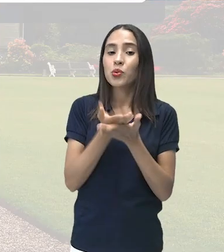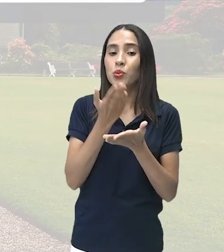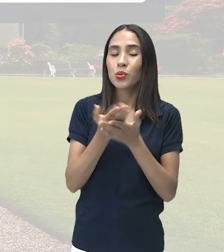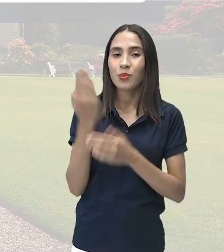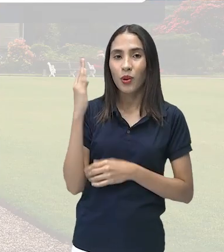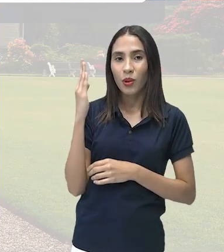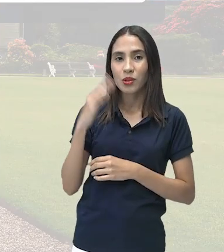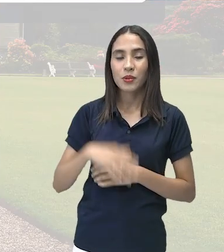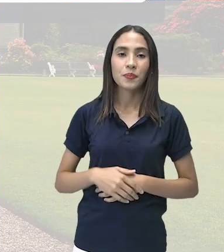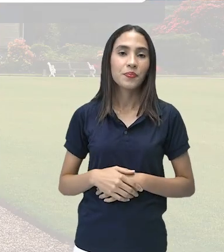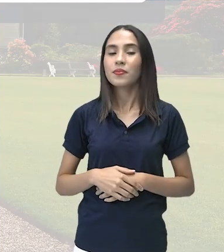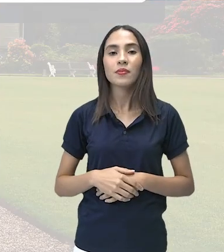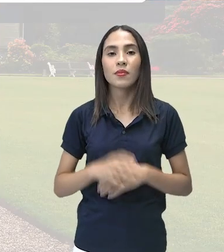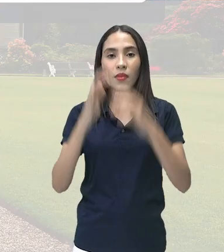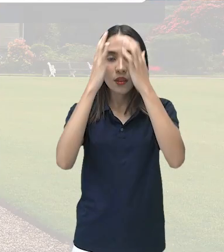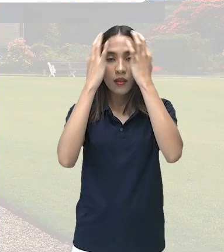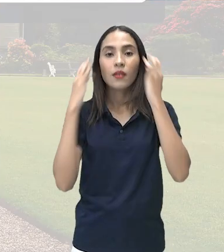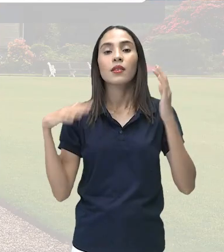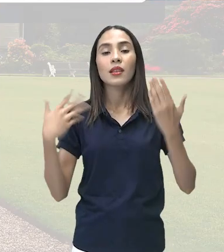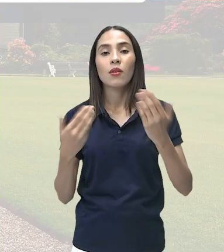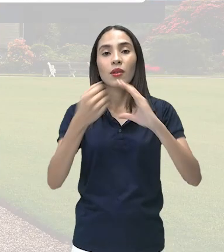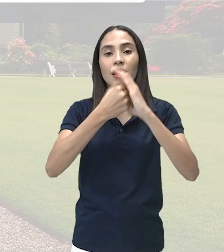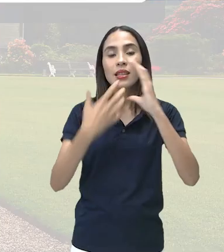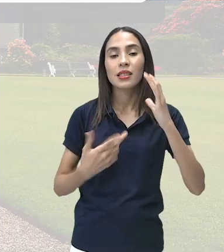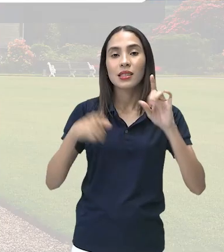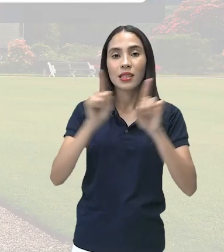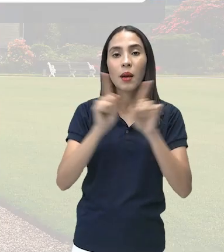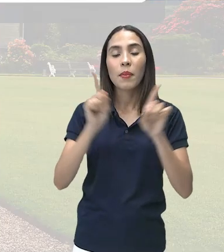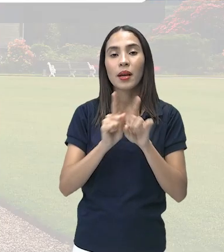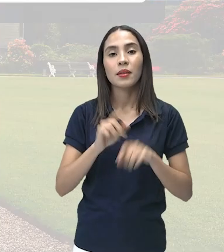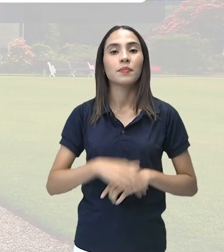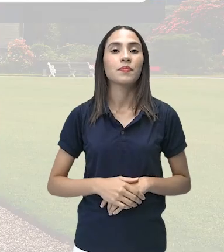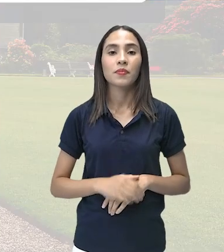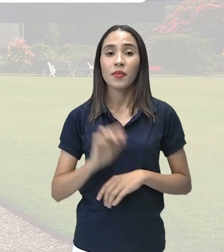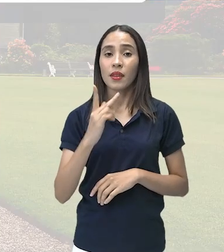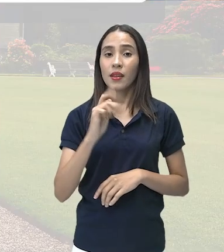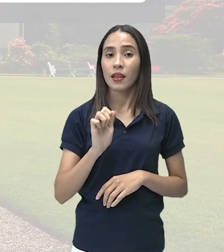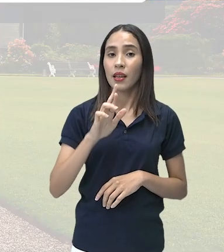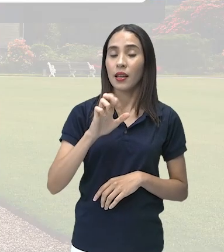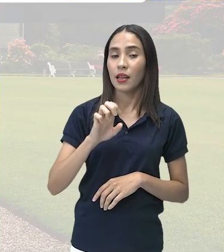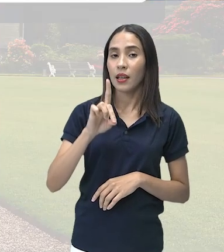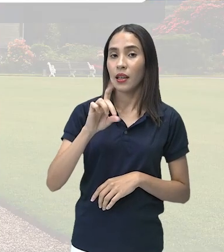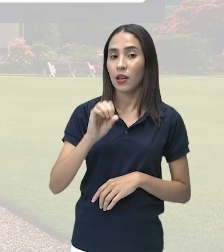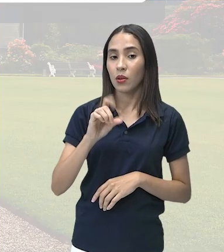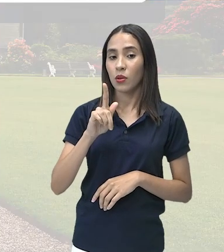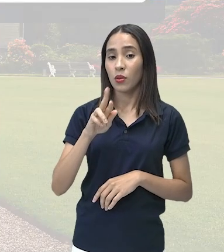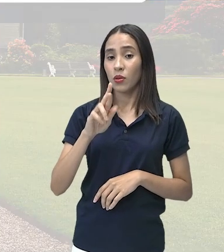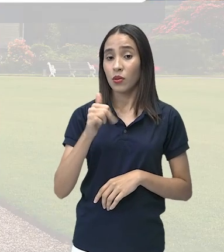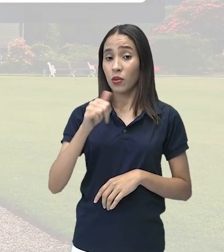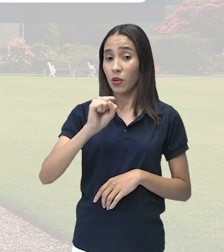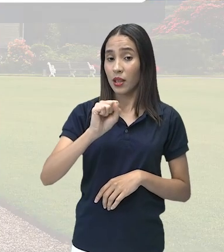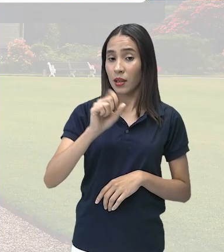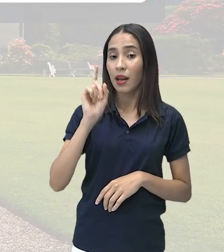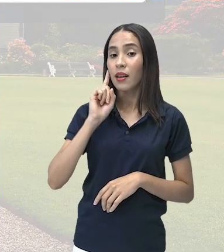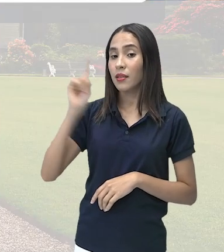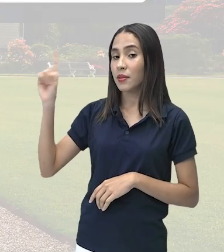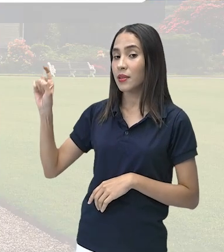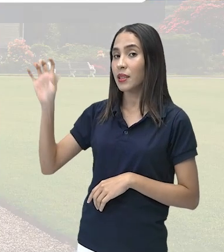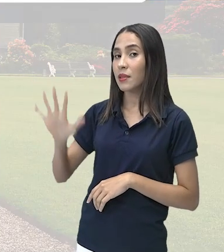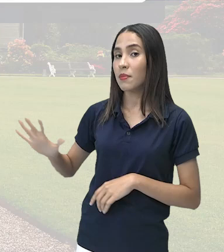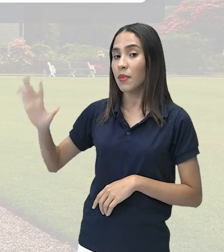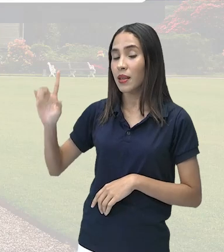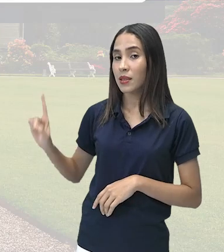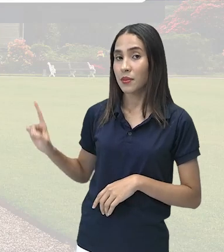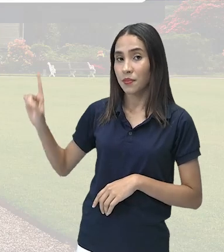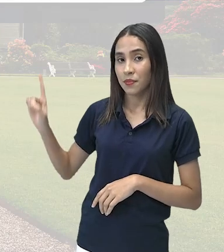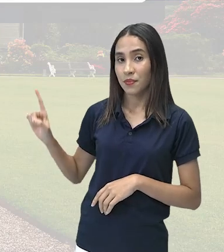estudos biológicos. Então, essas são algumas das aplicações dos heredogramas, a exemplo